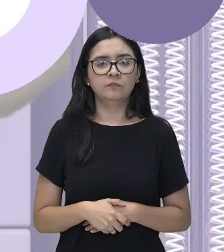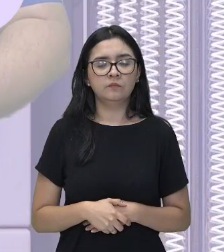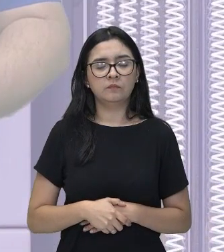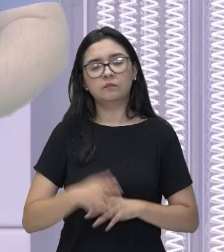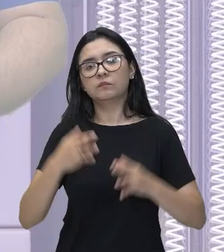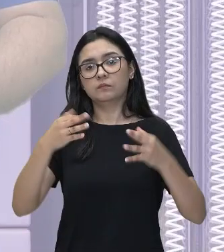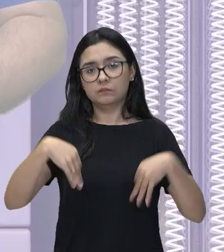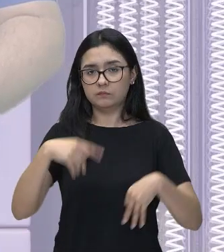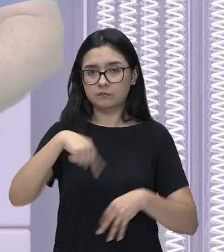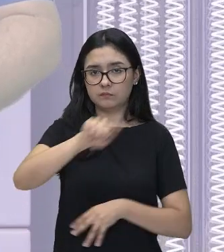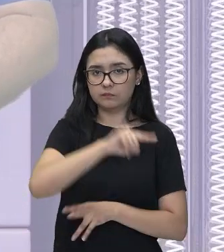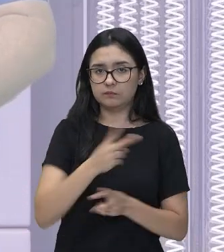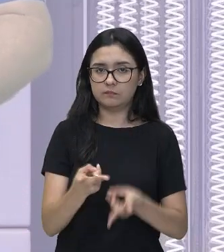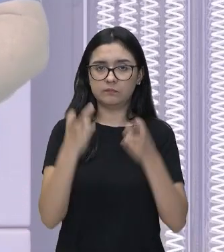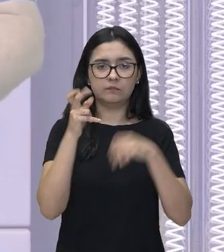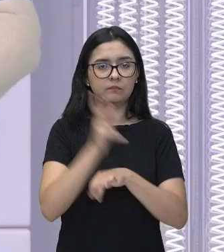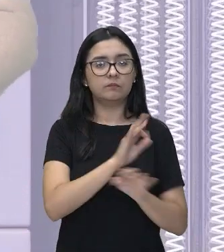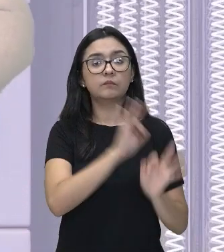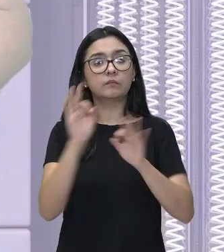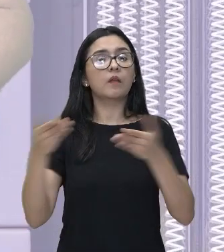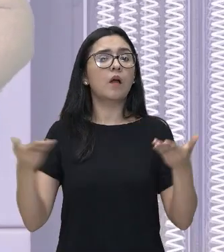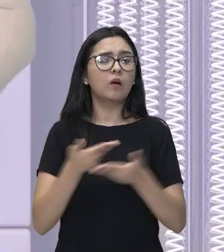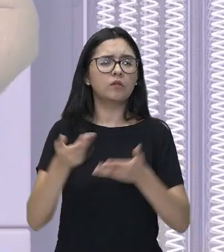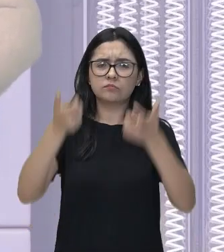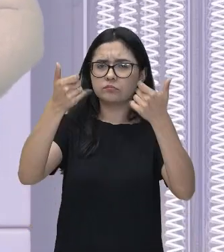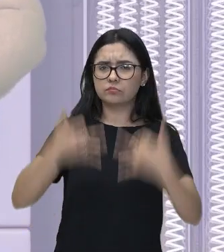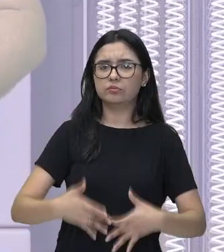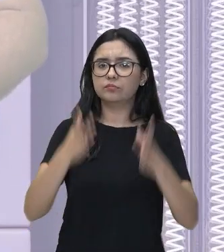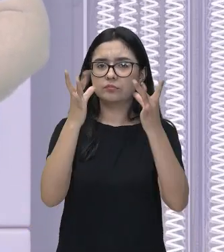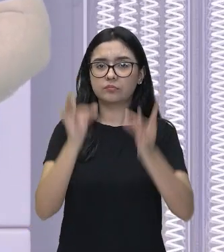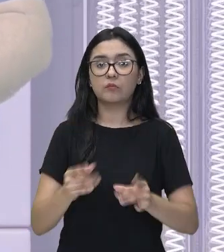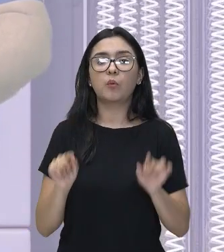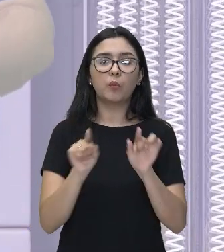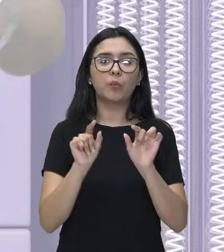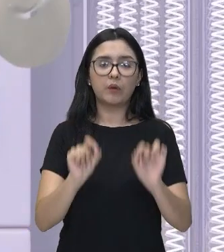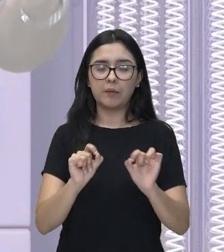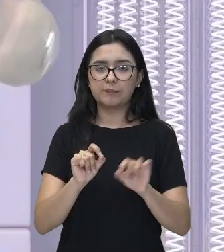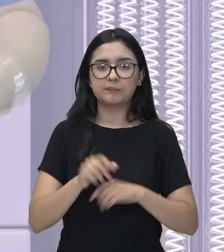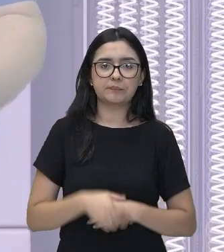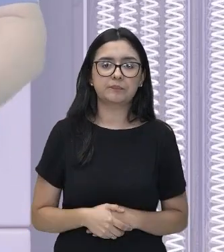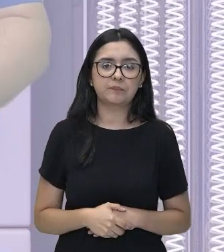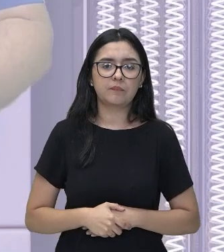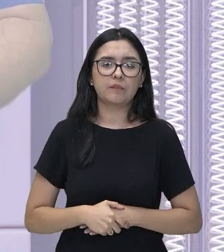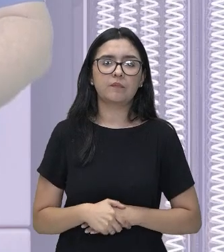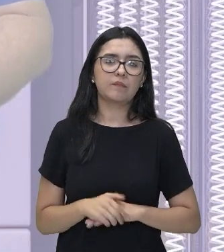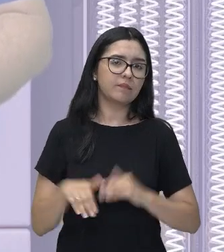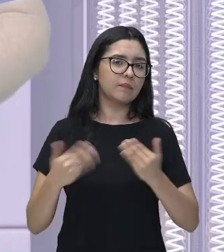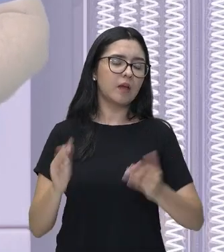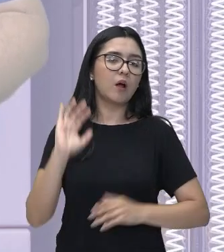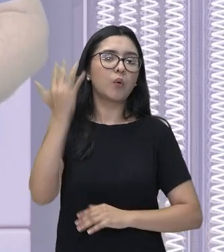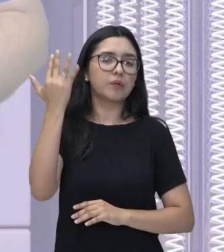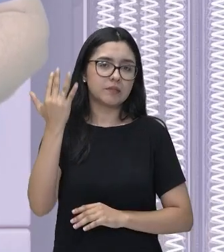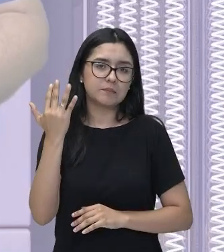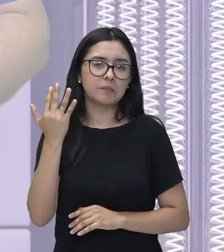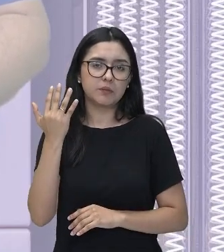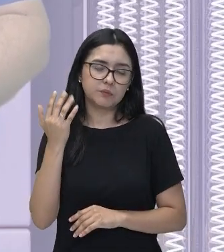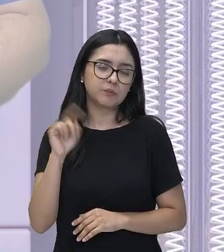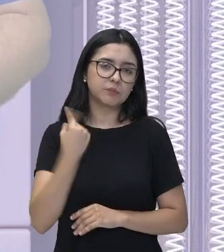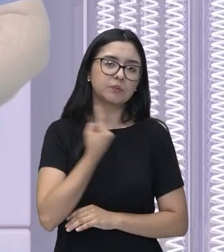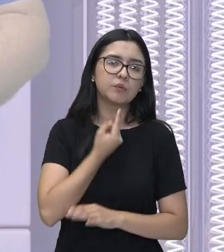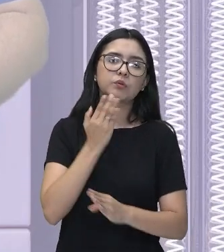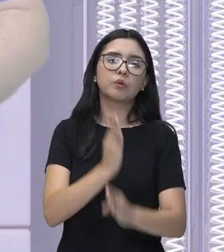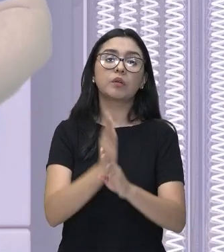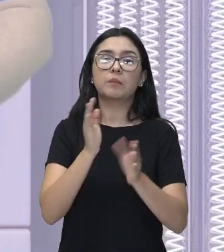Muito bem. Agora vamos conversar um pouco sobre esse episódio, né, que nós encontramos